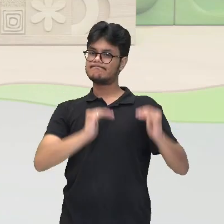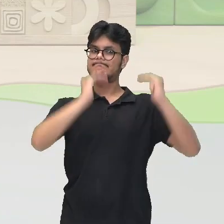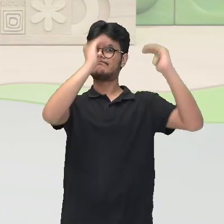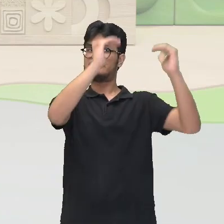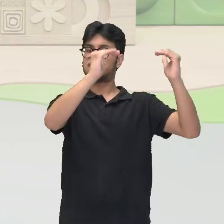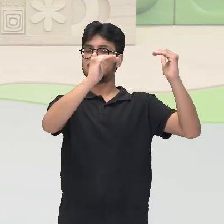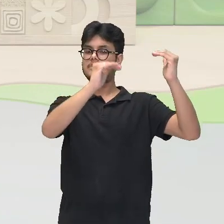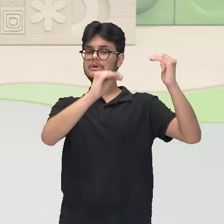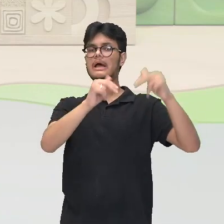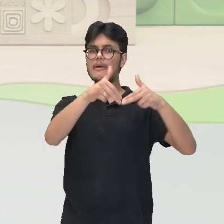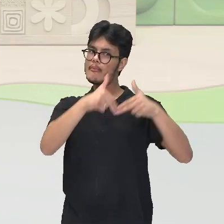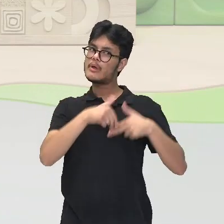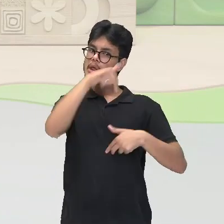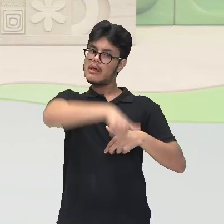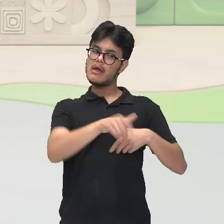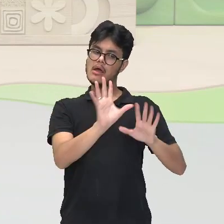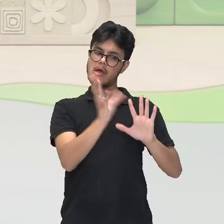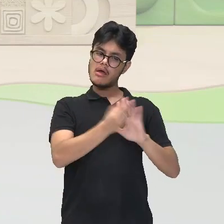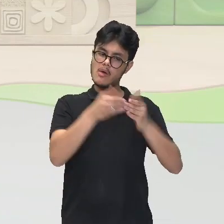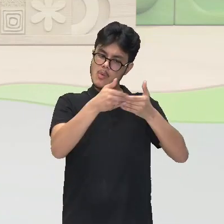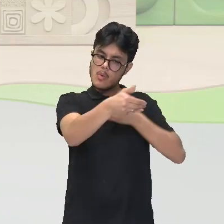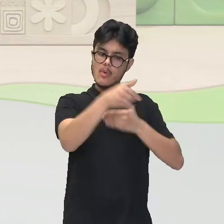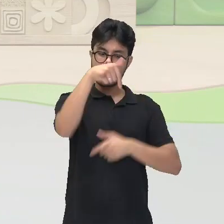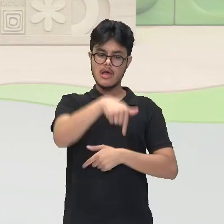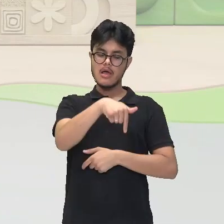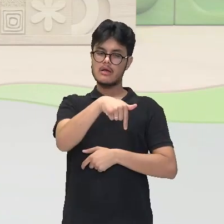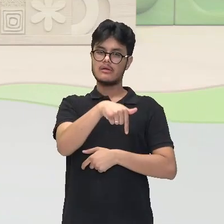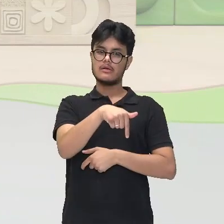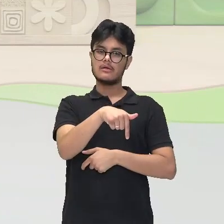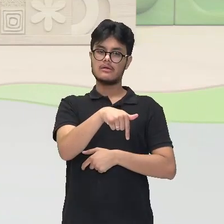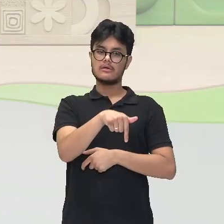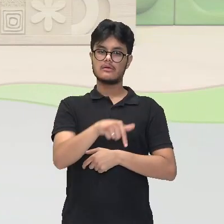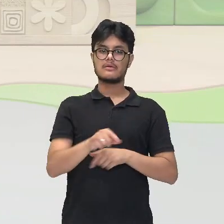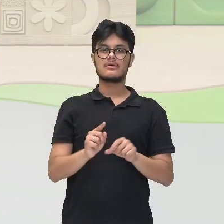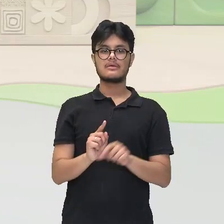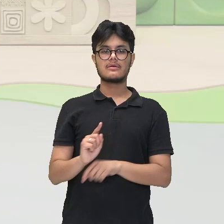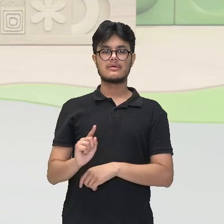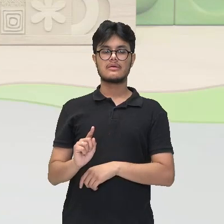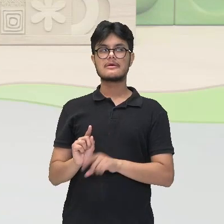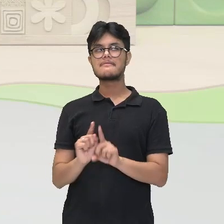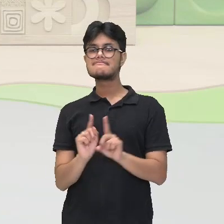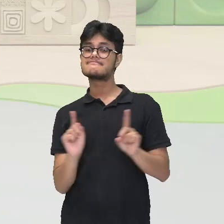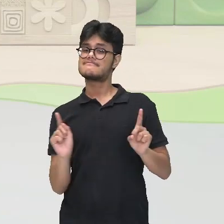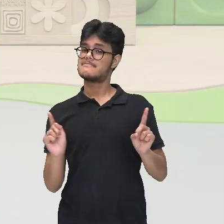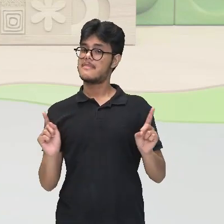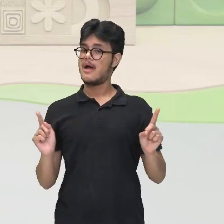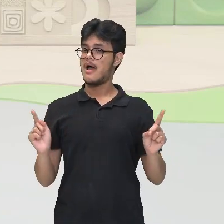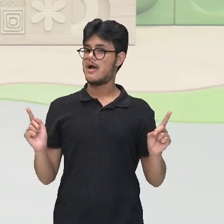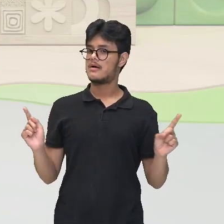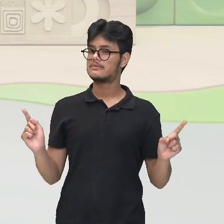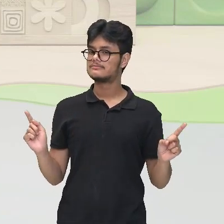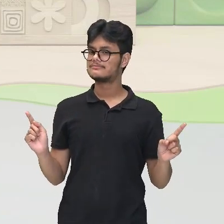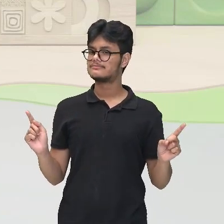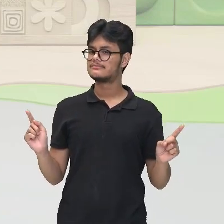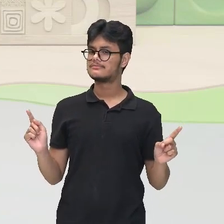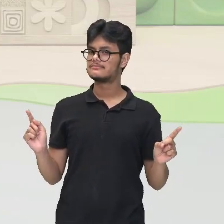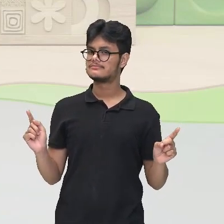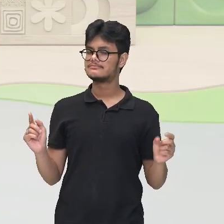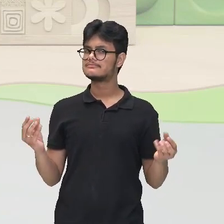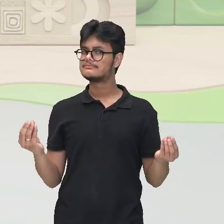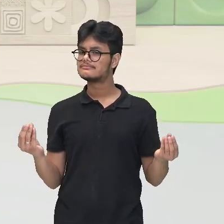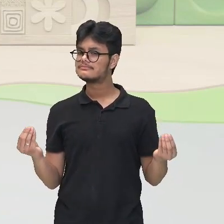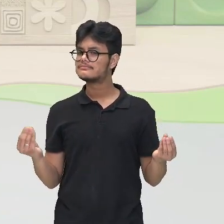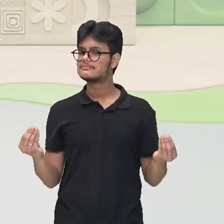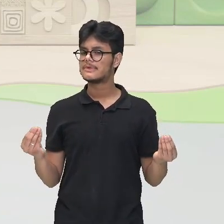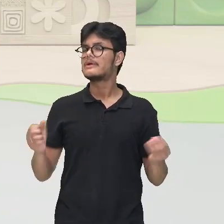e por isso que a campanha começou aqui. Na verdade, vamos pensar positivo que está à